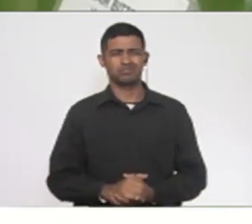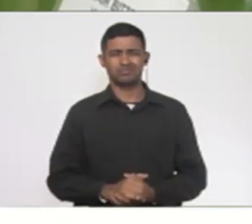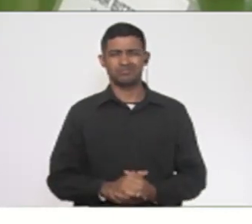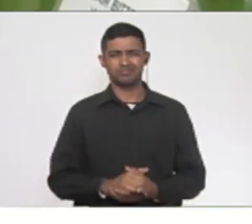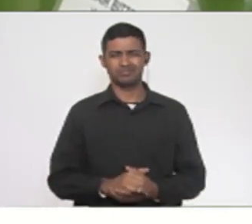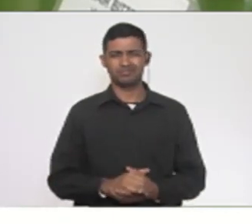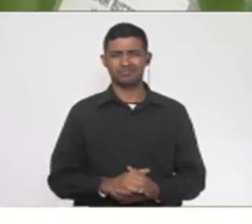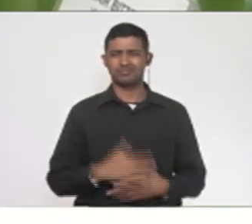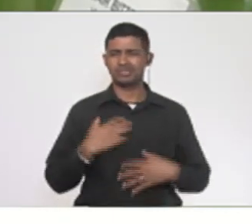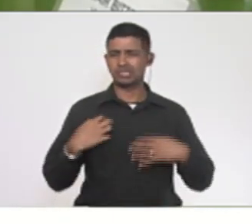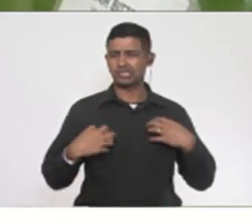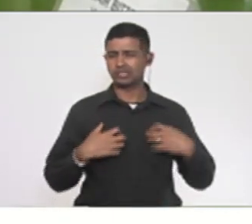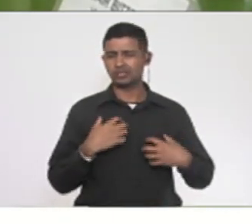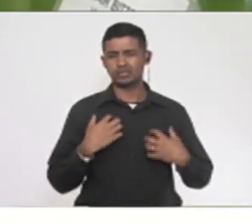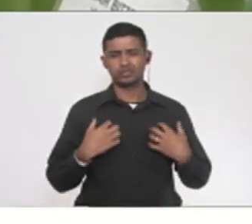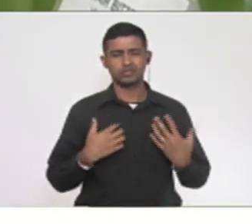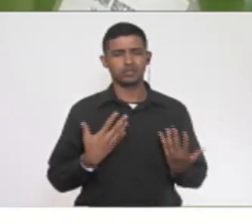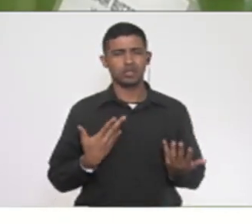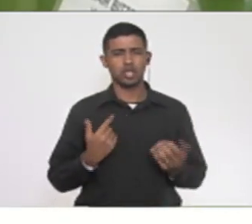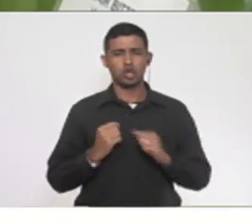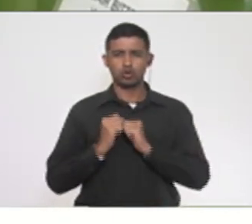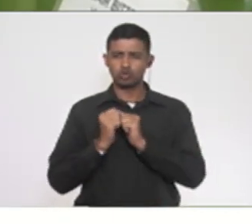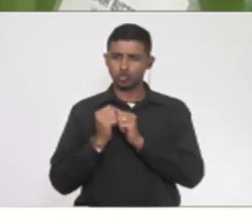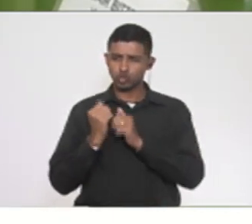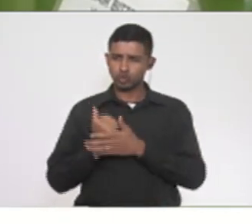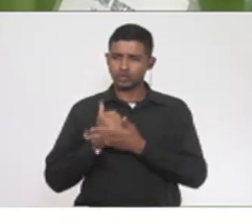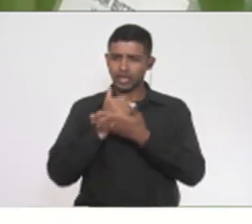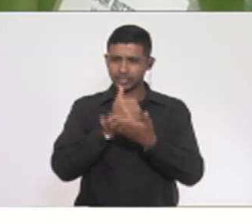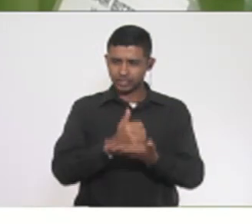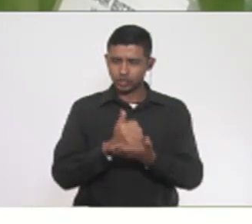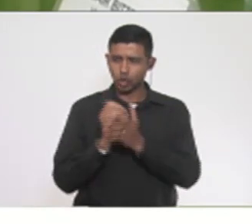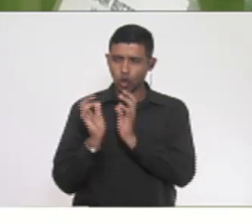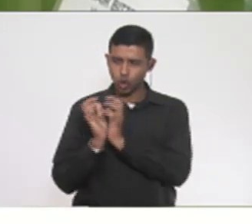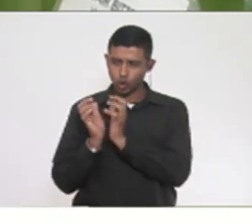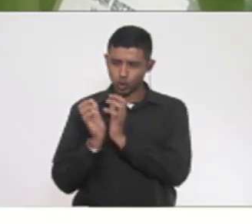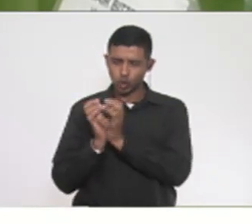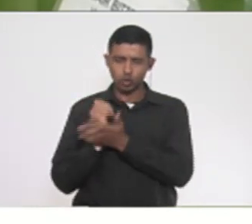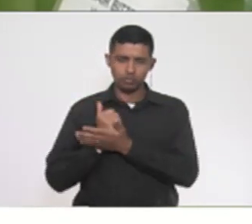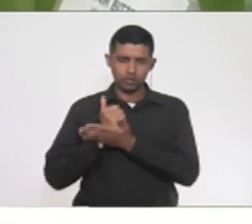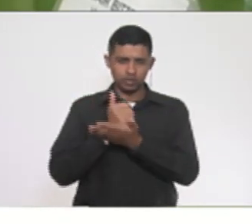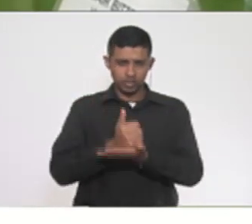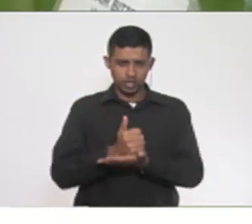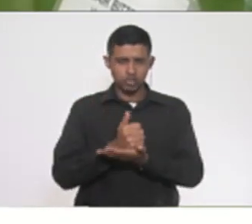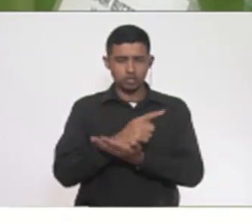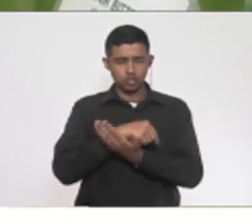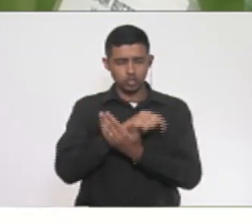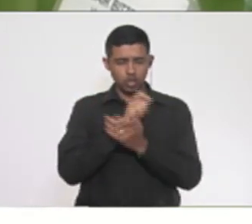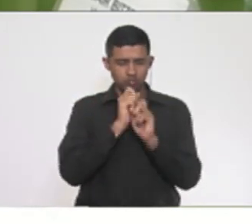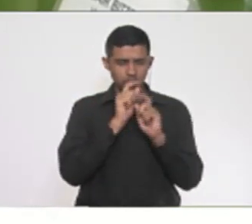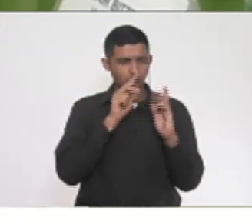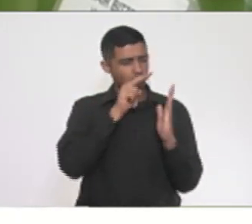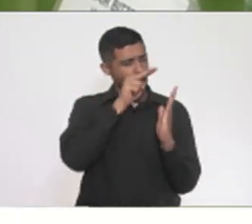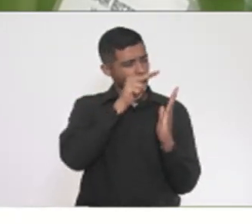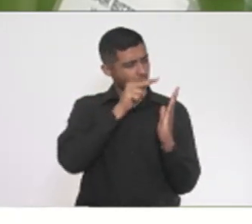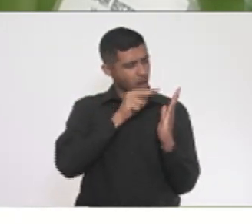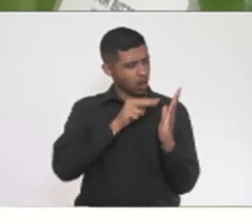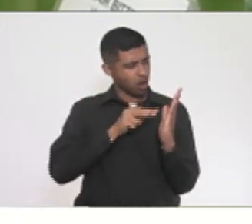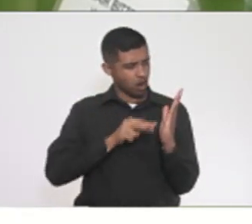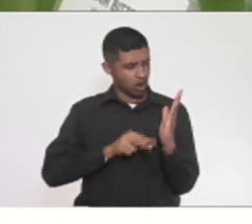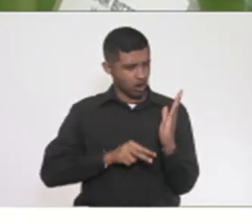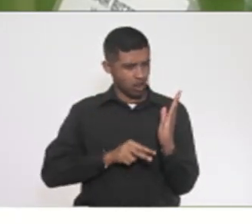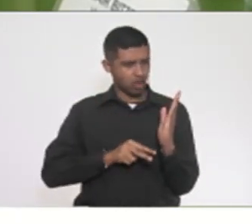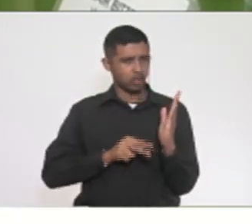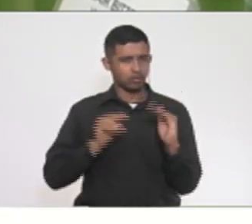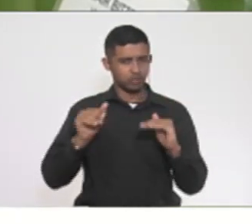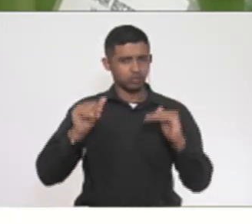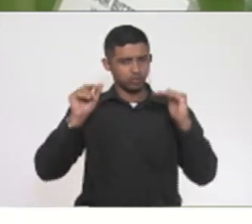constrangedora. Eu vou, com a minha assessoria, atentamente ler o relato do superintendente